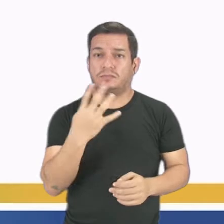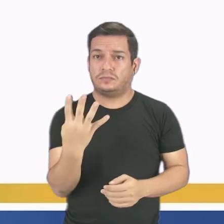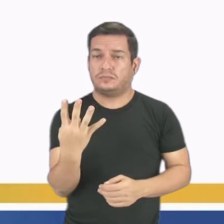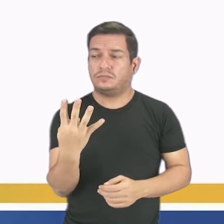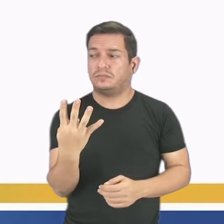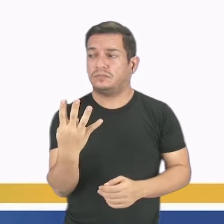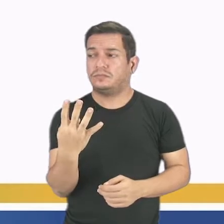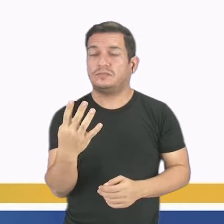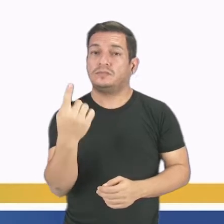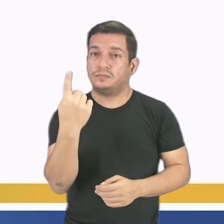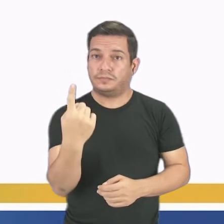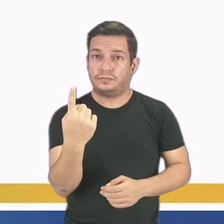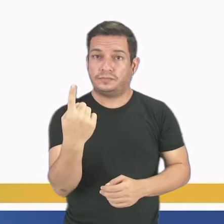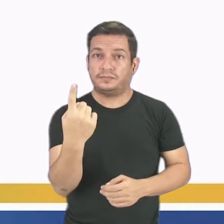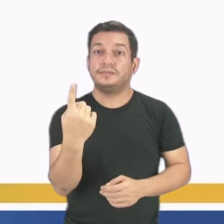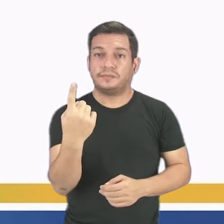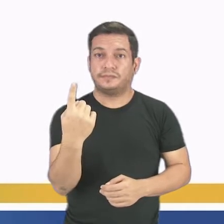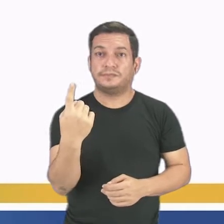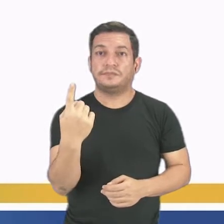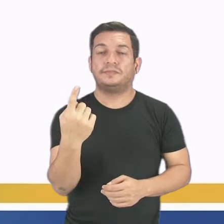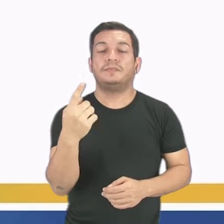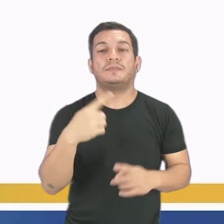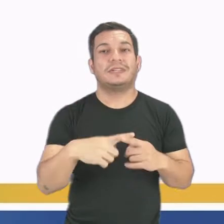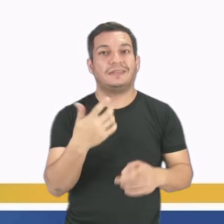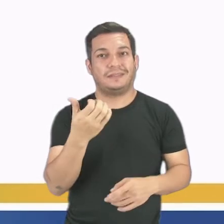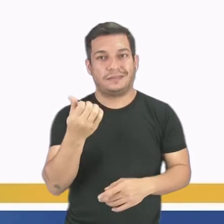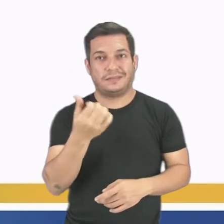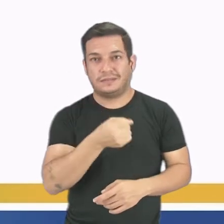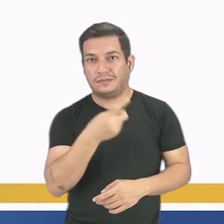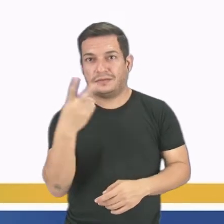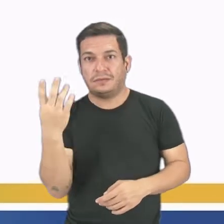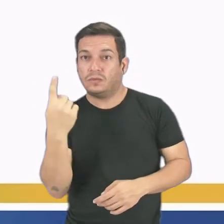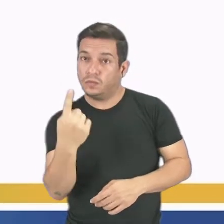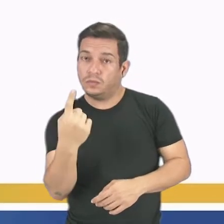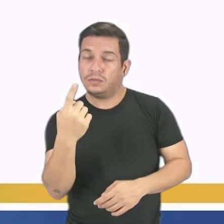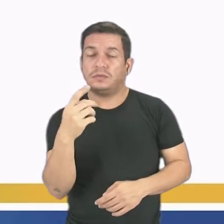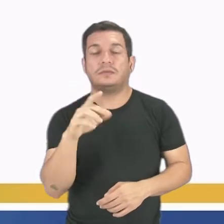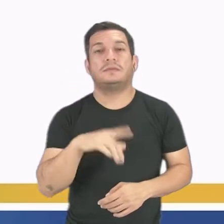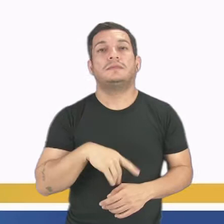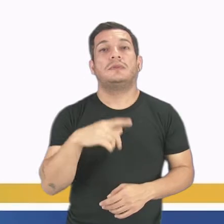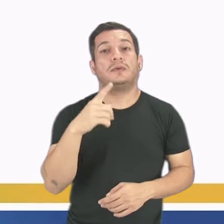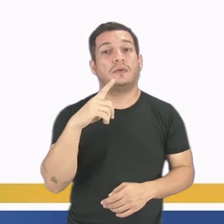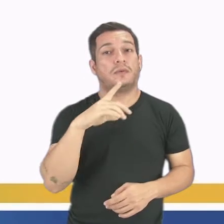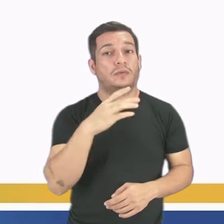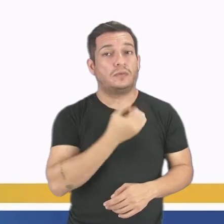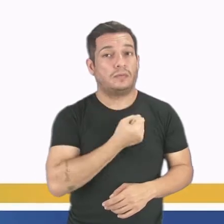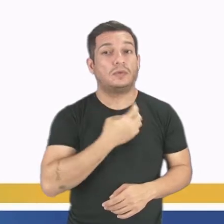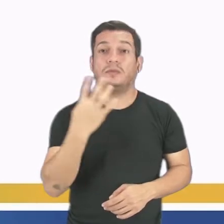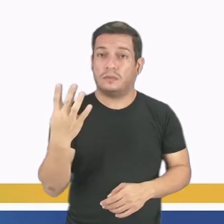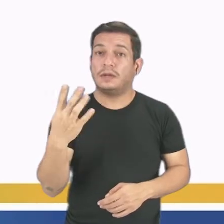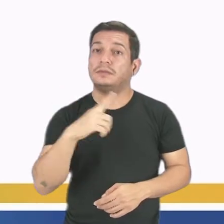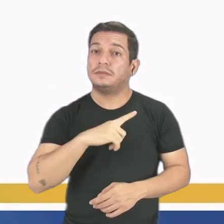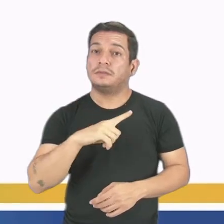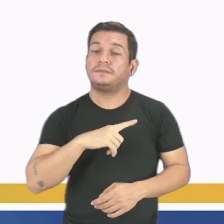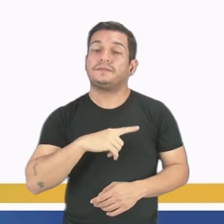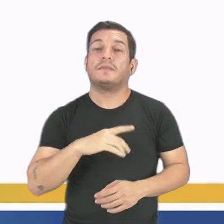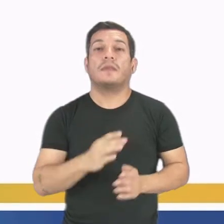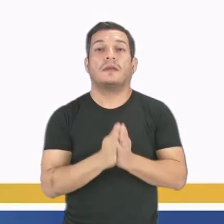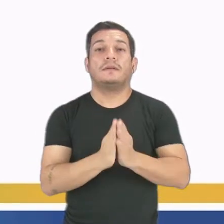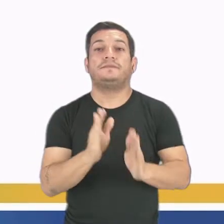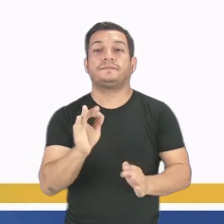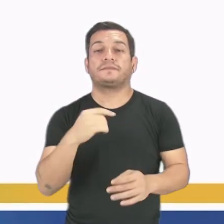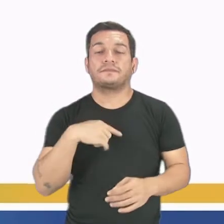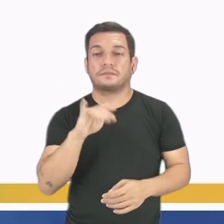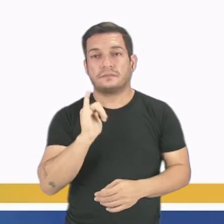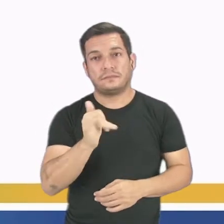4? 1 em 6, tendo em vista que eu possuo um número 4 aí, né? Nesse dado que a